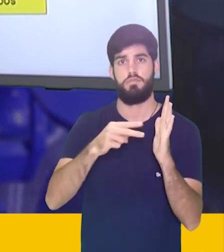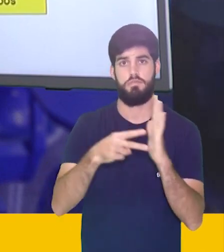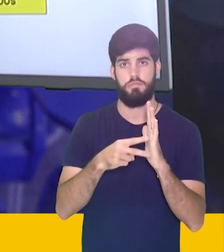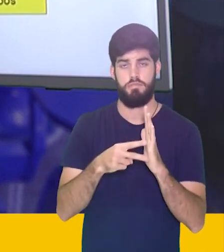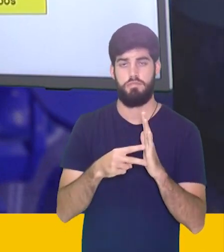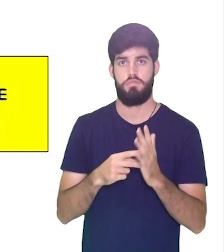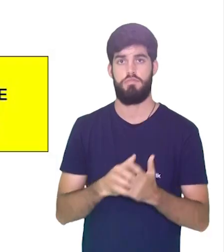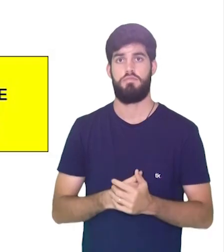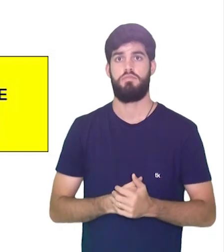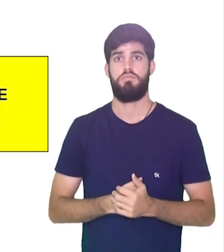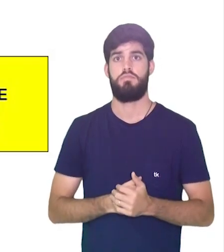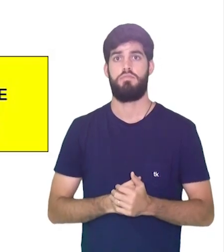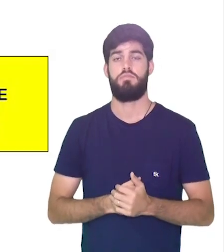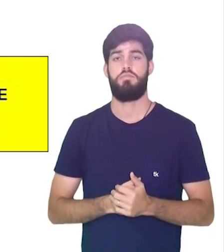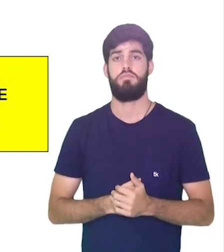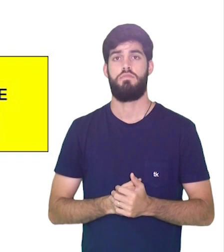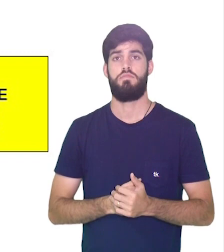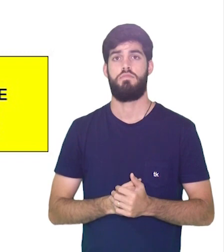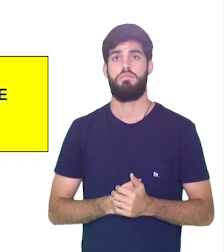significados.